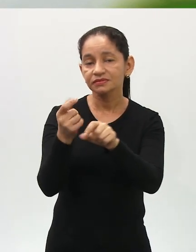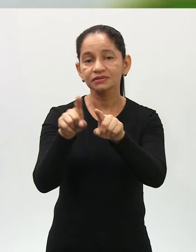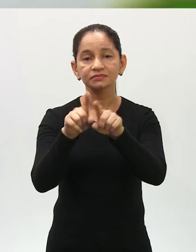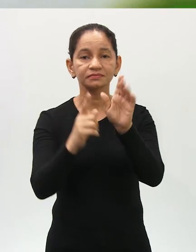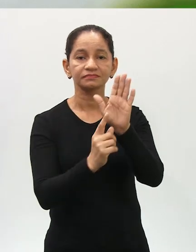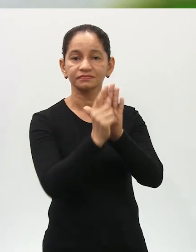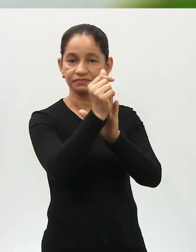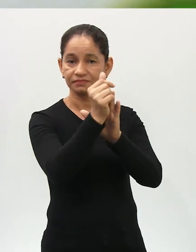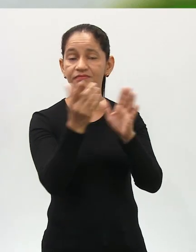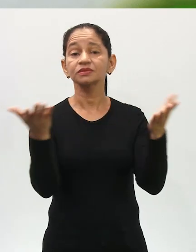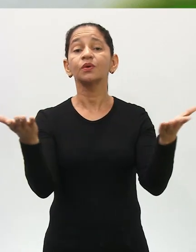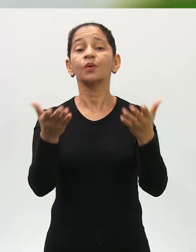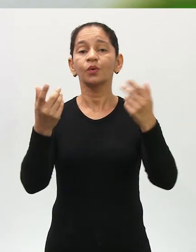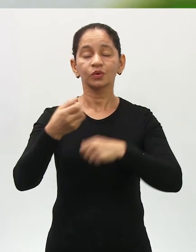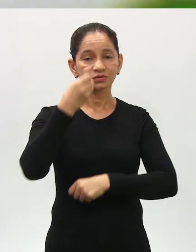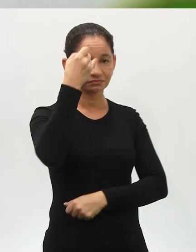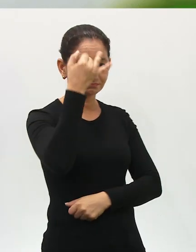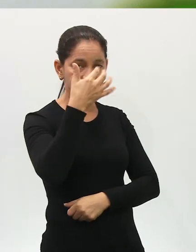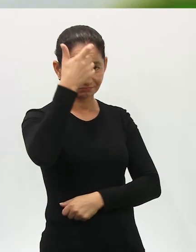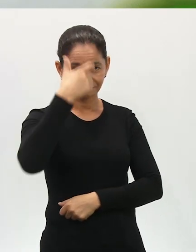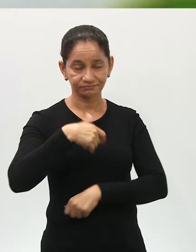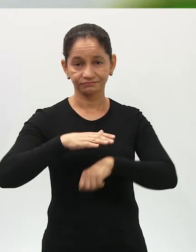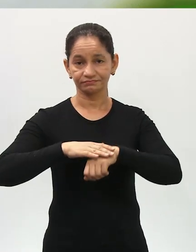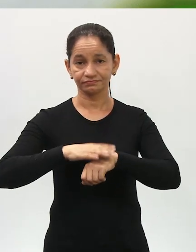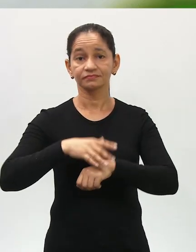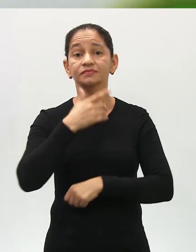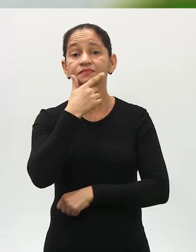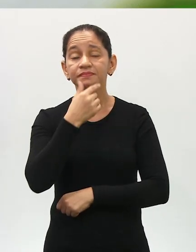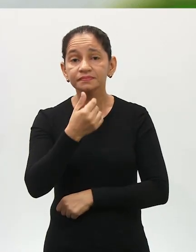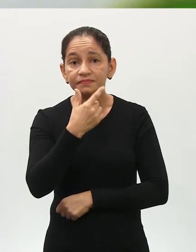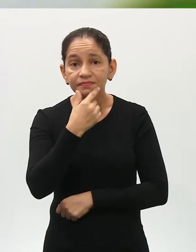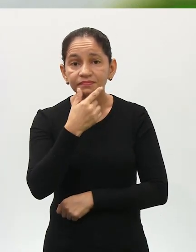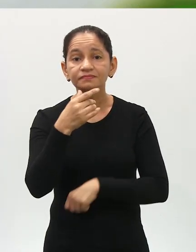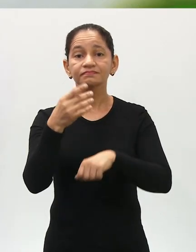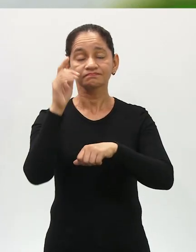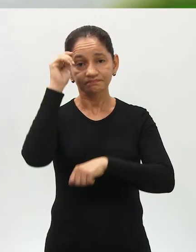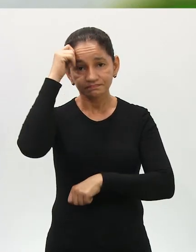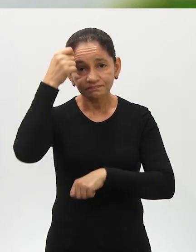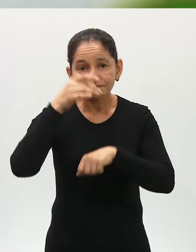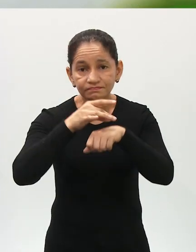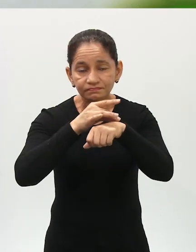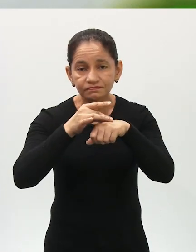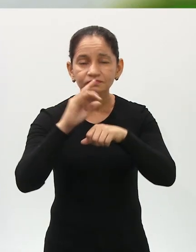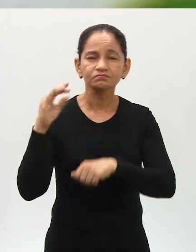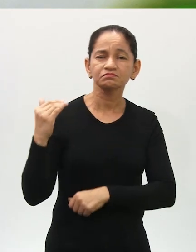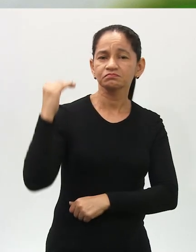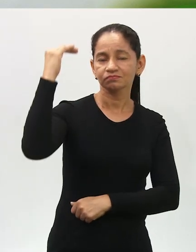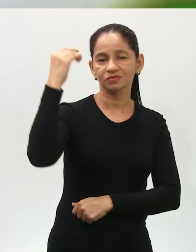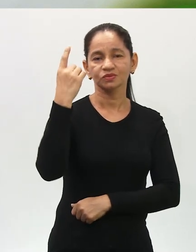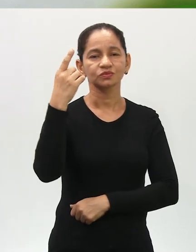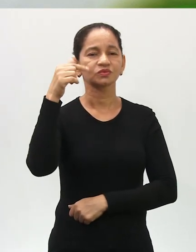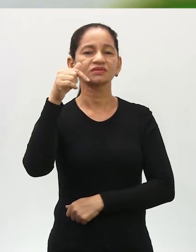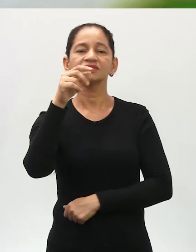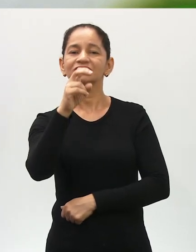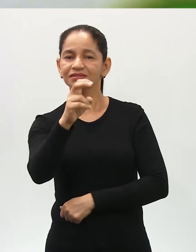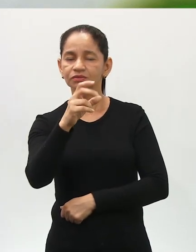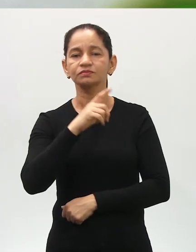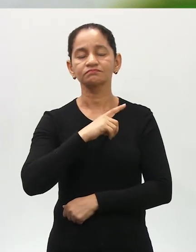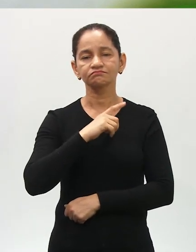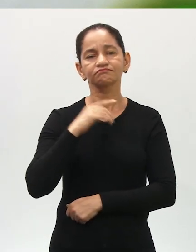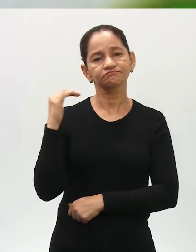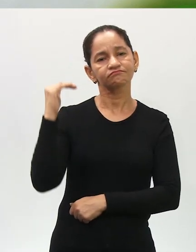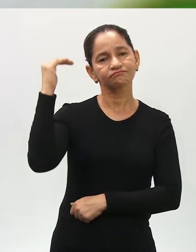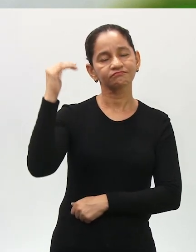Orçamentária. Eu vou começar pela minha audiodescrição. Sou um homem negro, meço 1,75